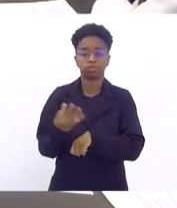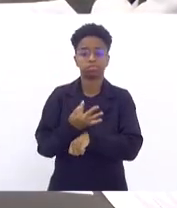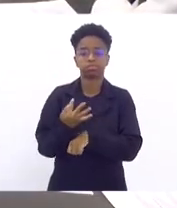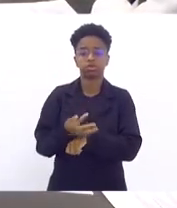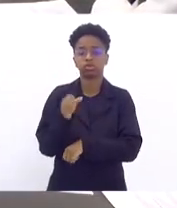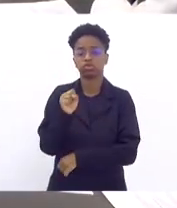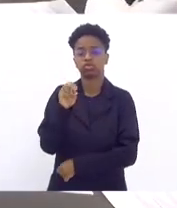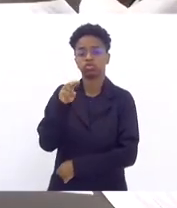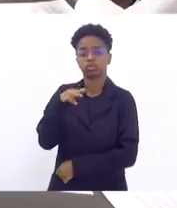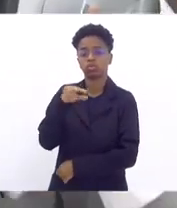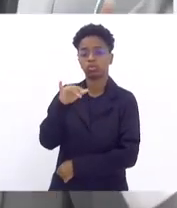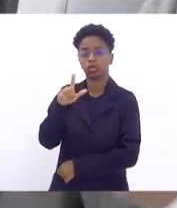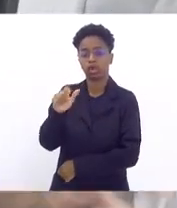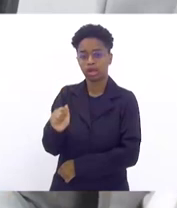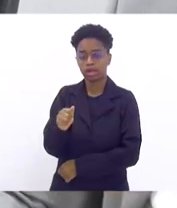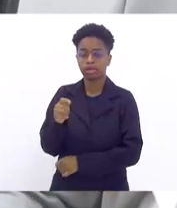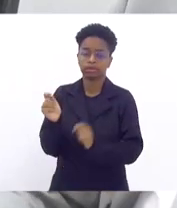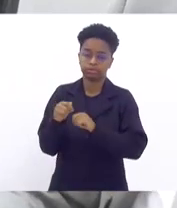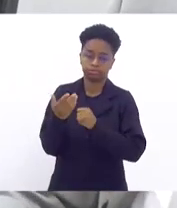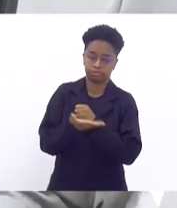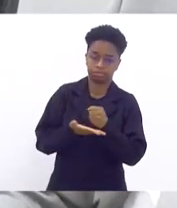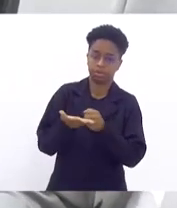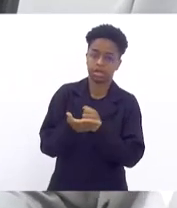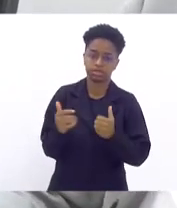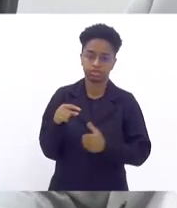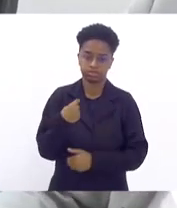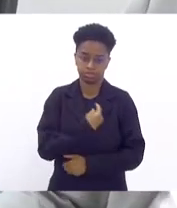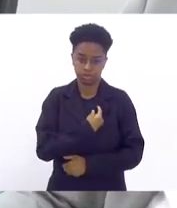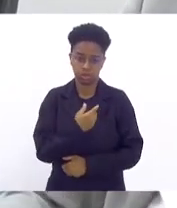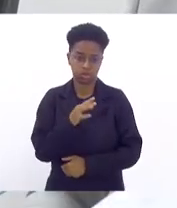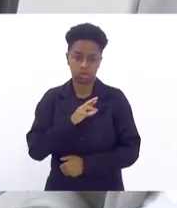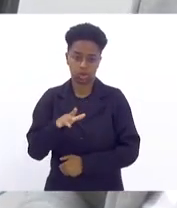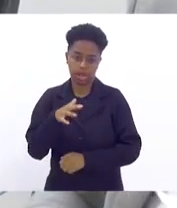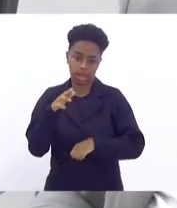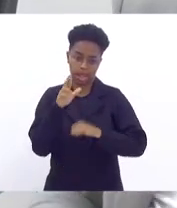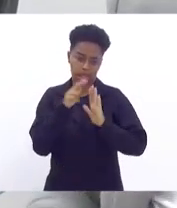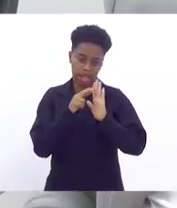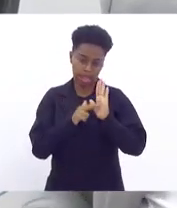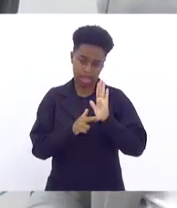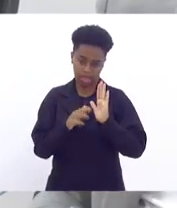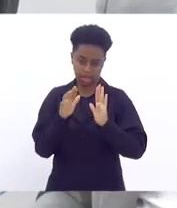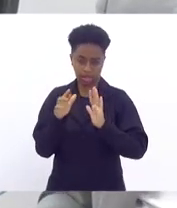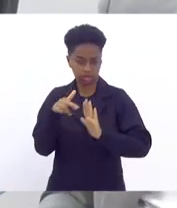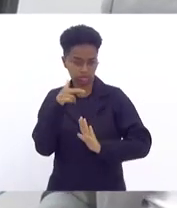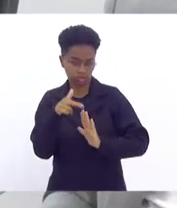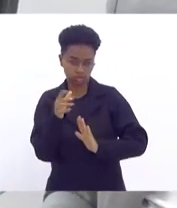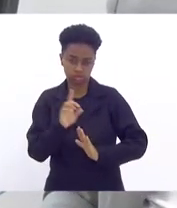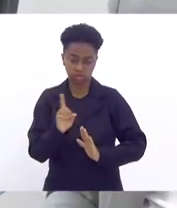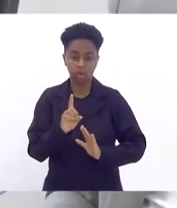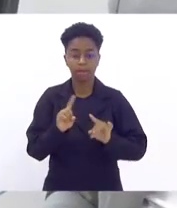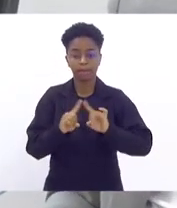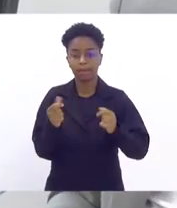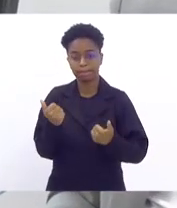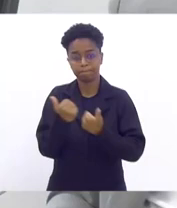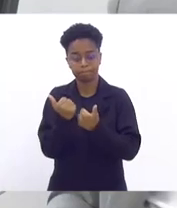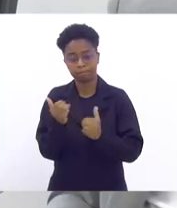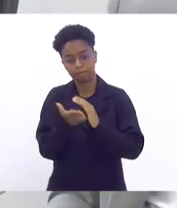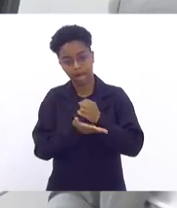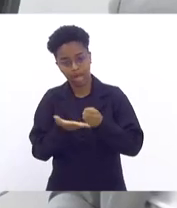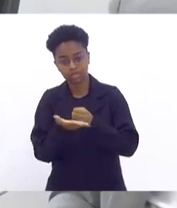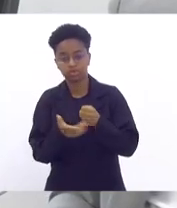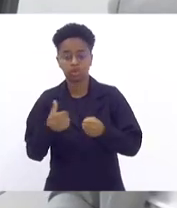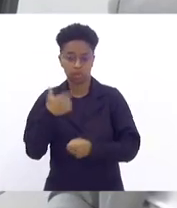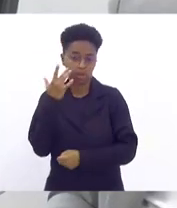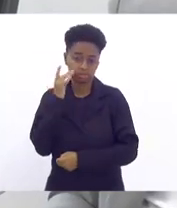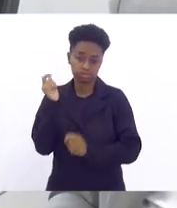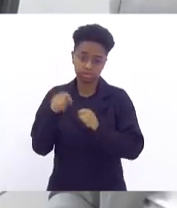tão servindo como base um balizador Claro que não são vinculante não são regramentos não são resoluções mas são balizador acho que a gente já